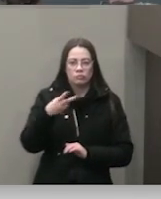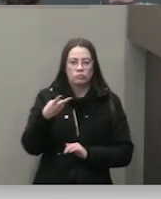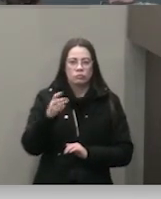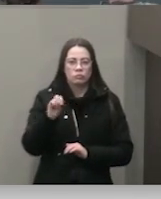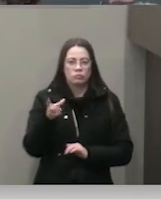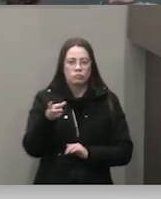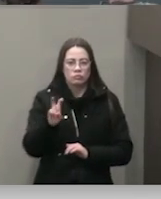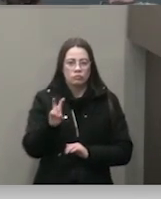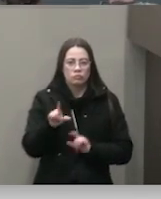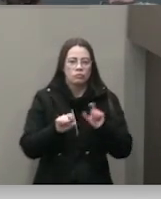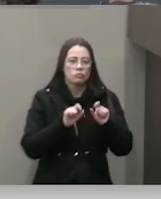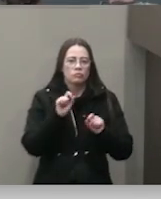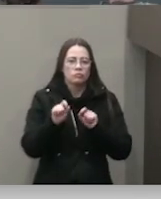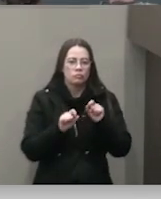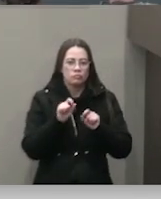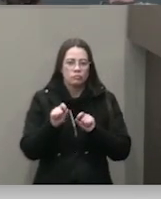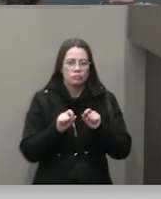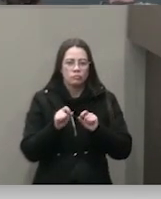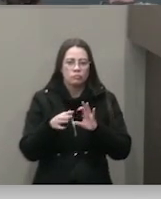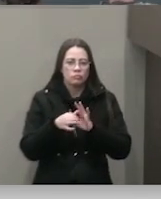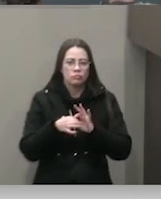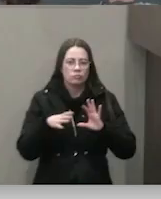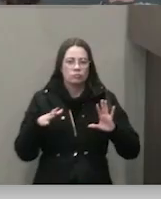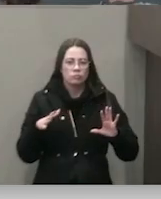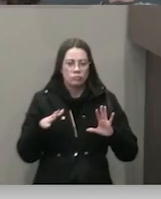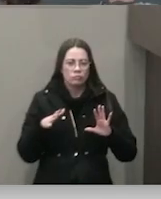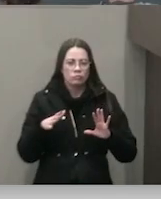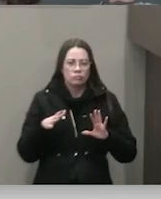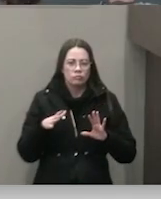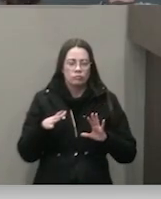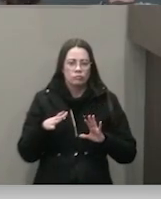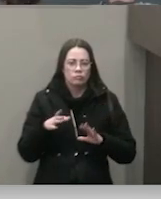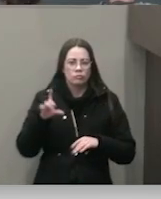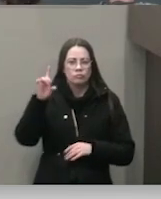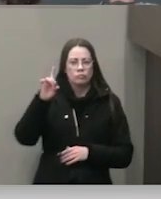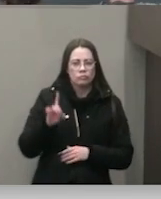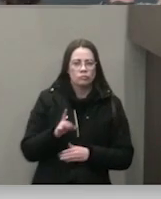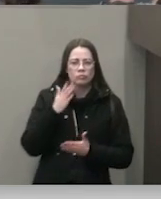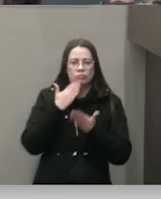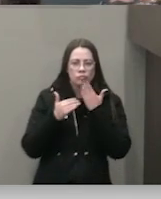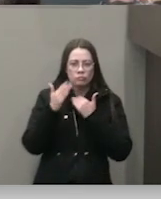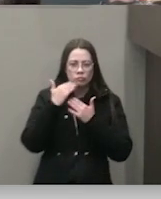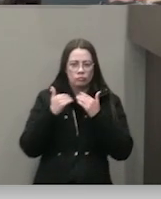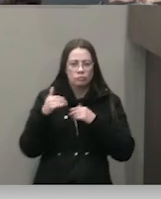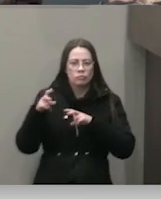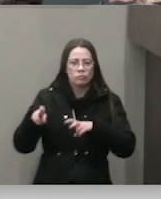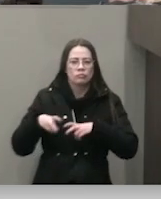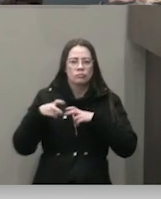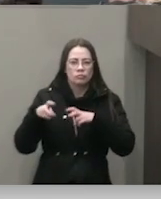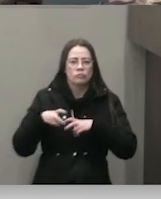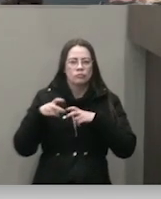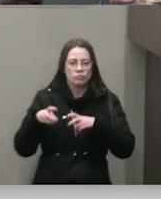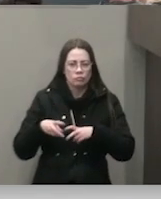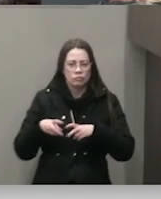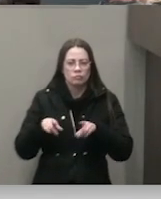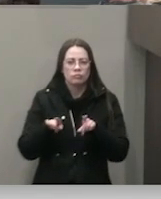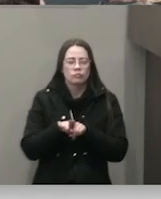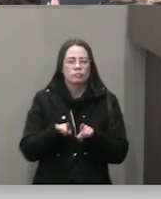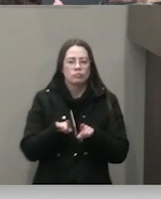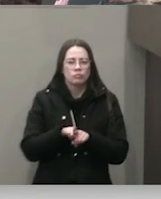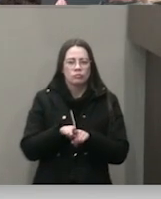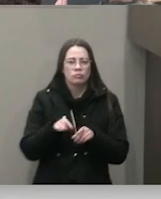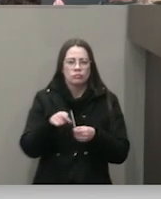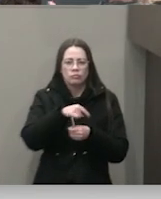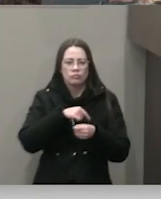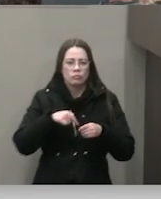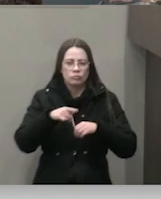107/25, que dispõe sobre a aquisição de gêneros alimentícios da agricultura familiar rural no âmbito do município